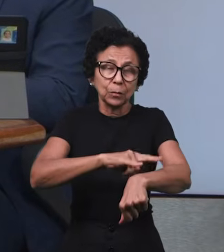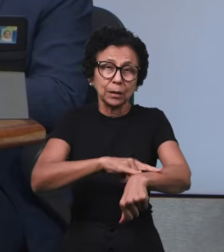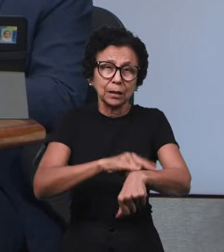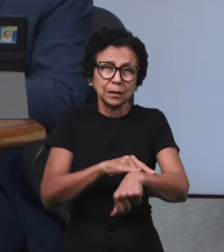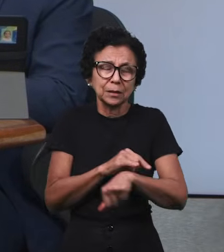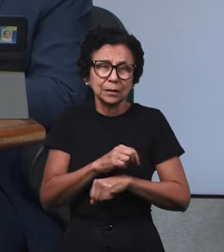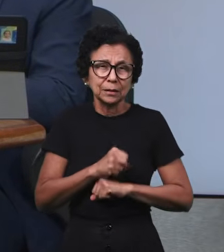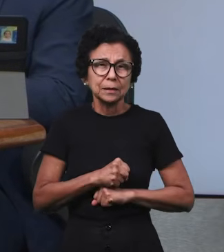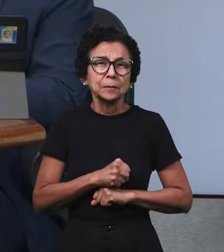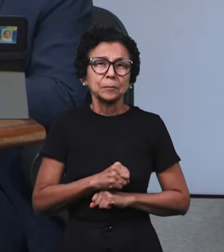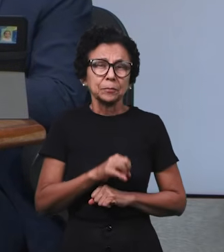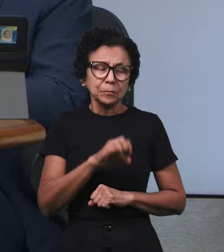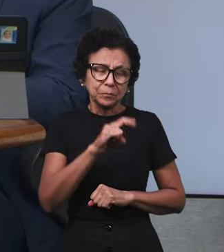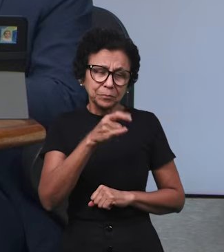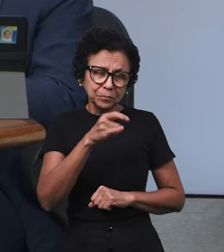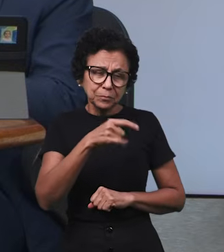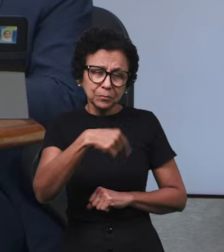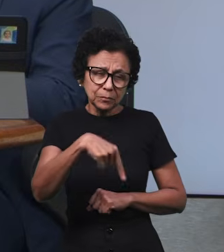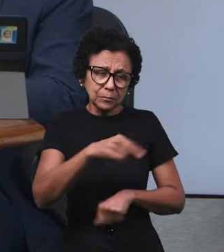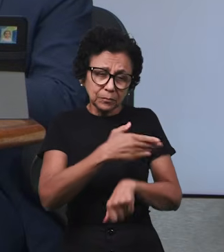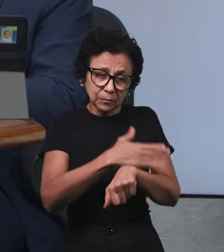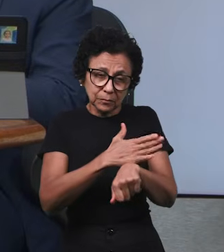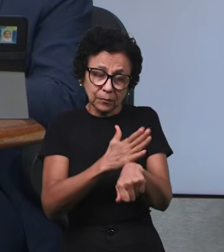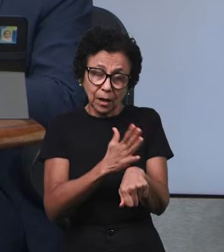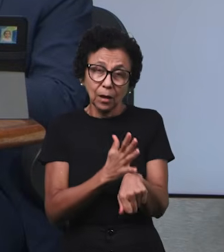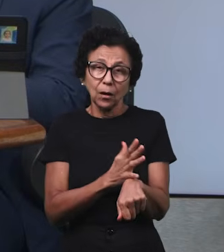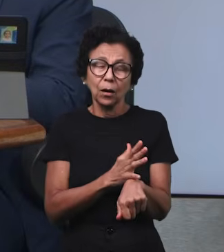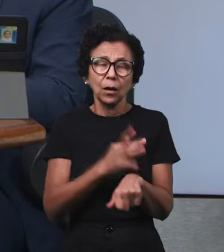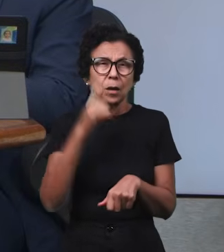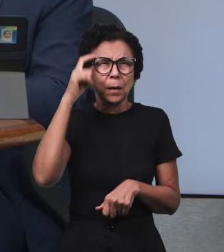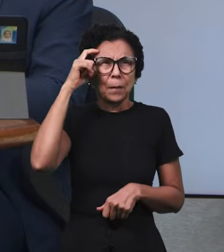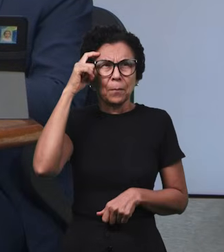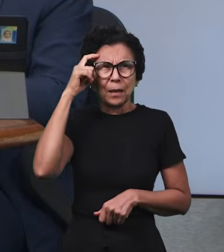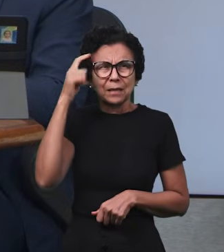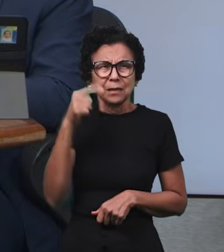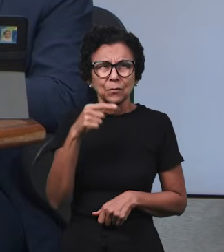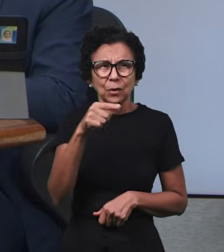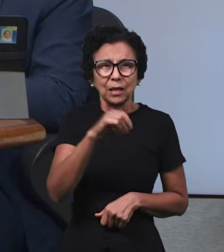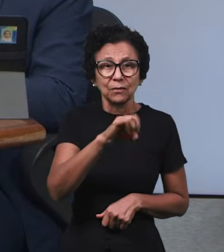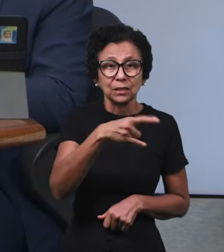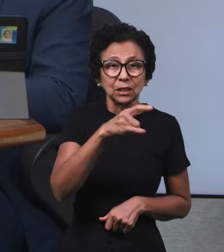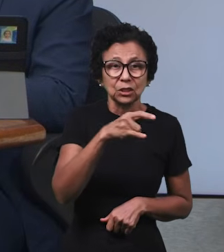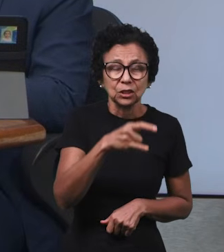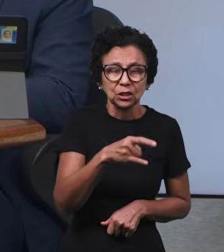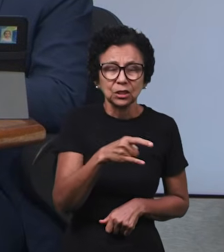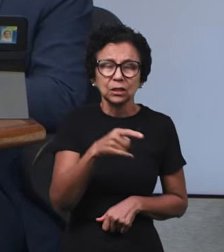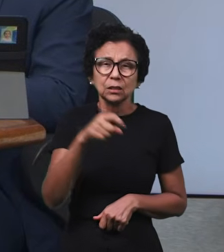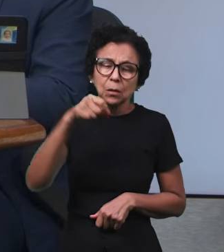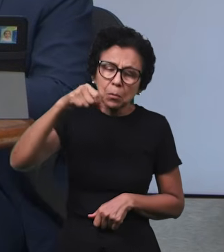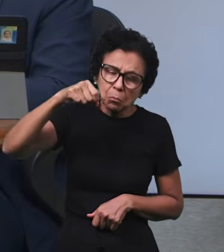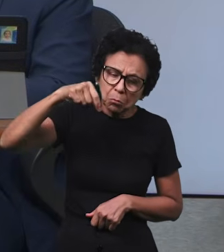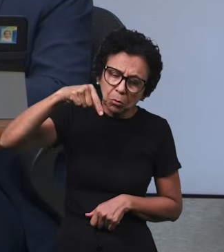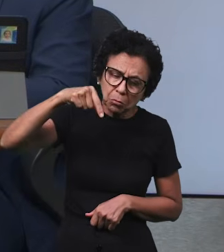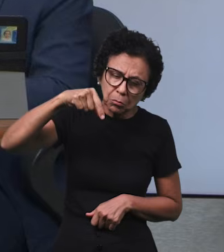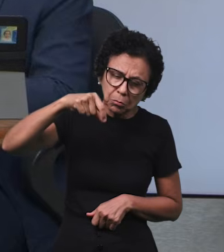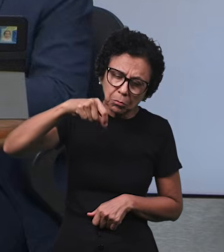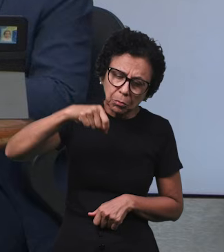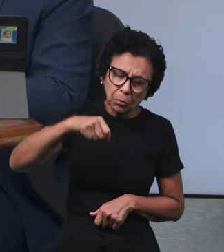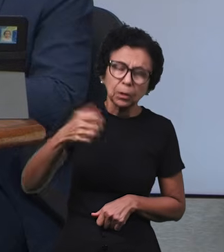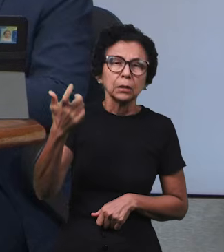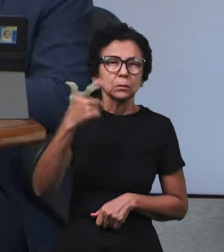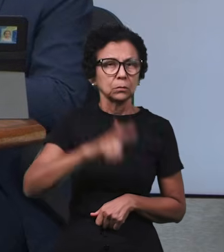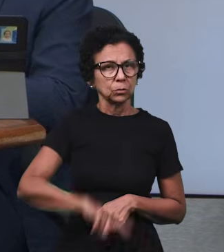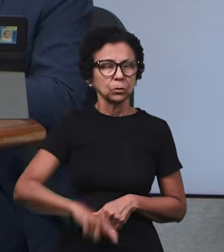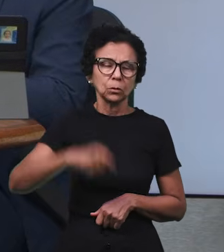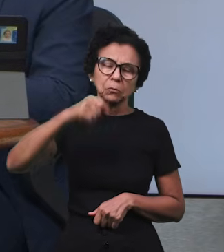de polaciúria, é um nome bem difícil, mas é isso. É quando o paciente tenta fazer xixi, tem dificuldade, faz um pouquinho, daqui a pouco dá vontade de